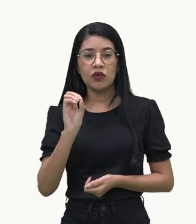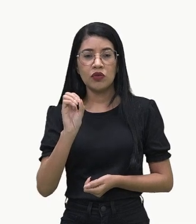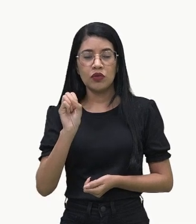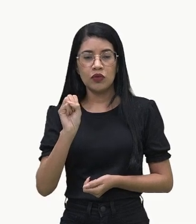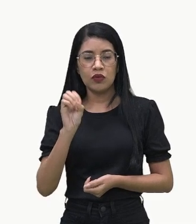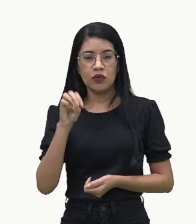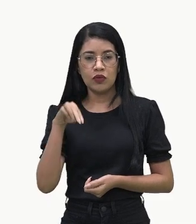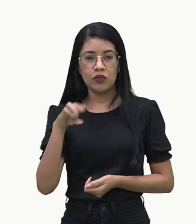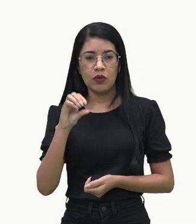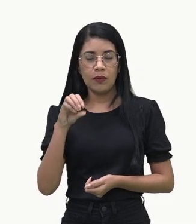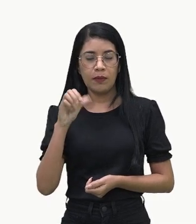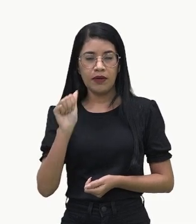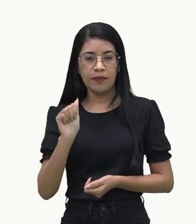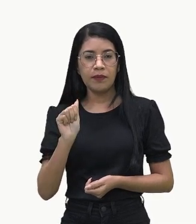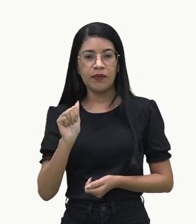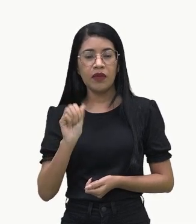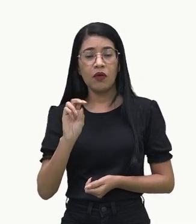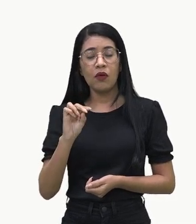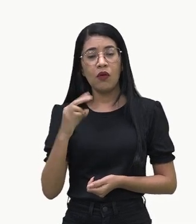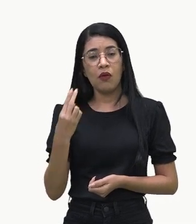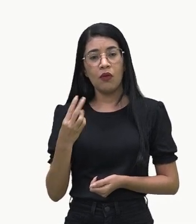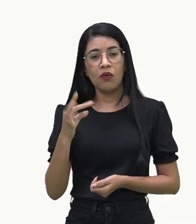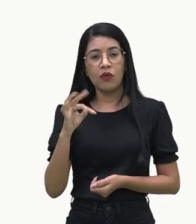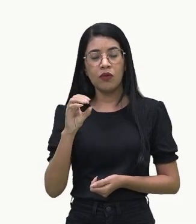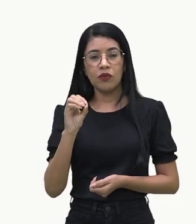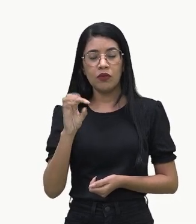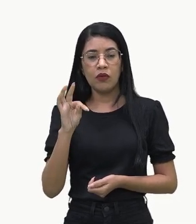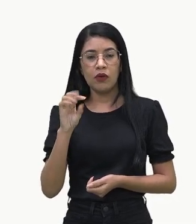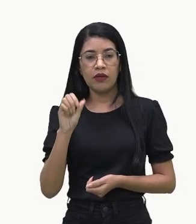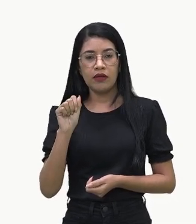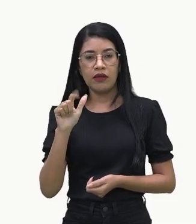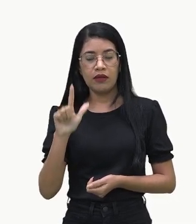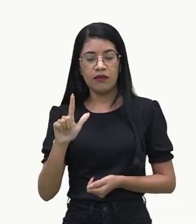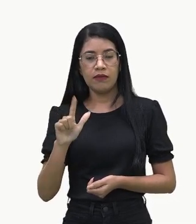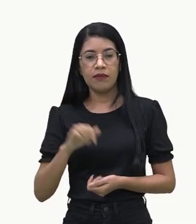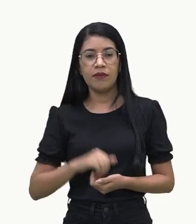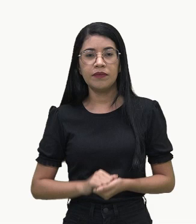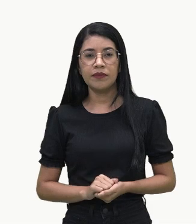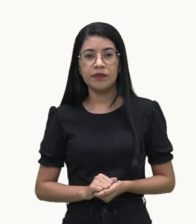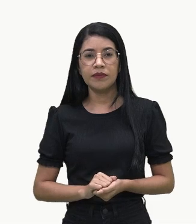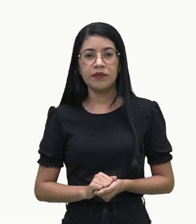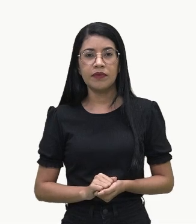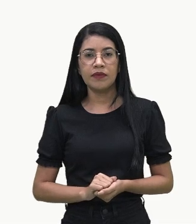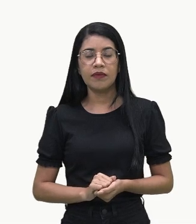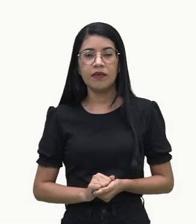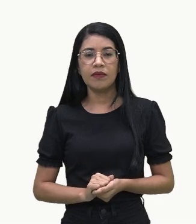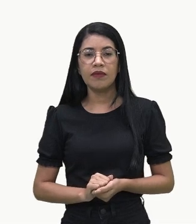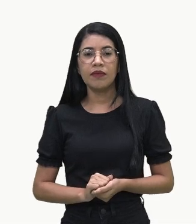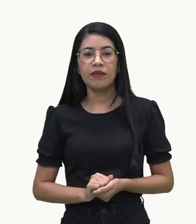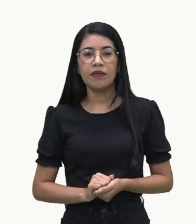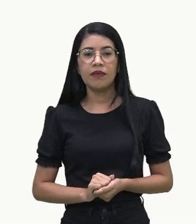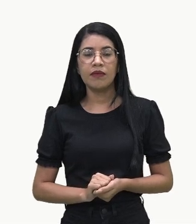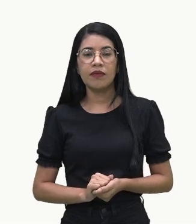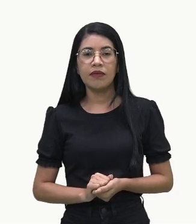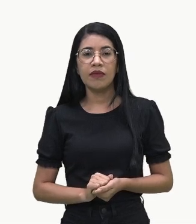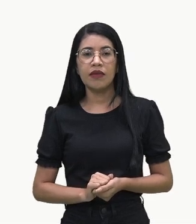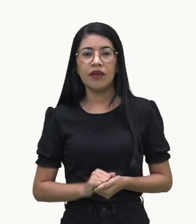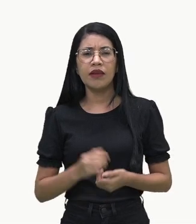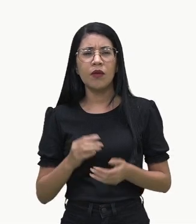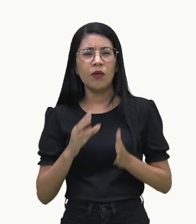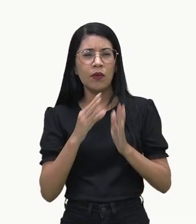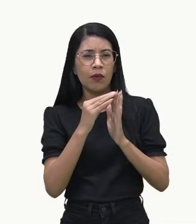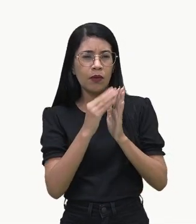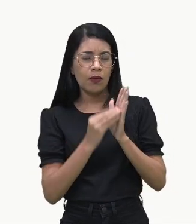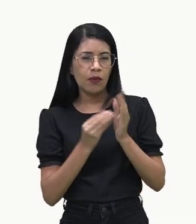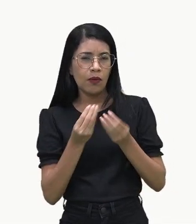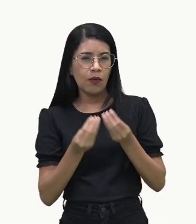soma ou então total. Então, voltando para ler aqui a definição com